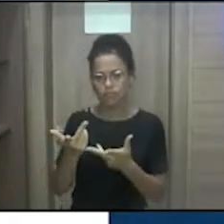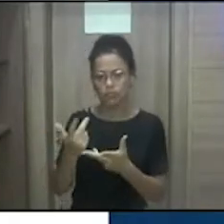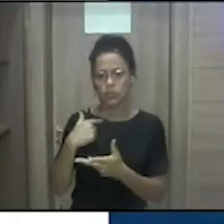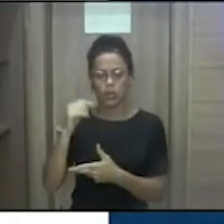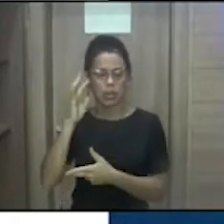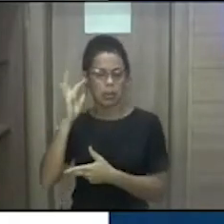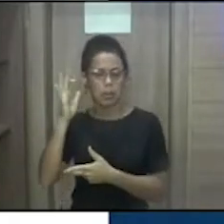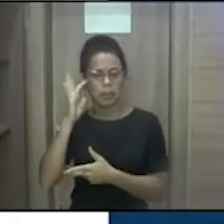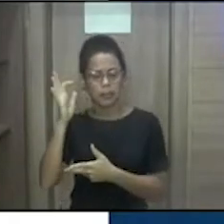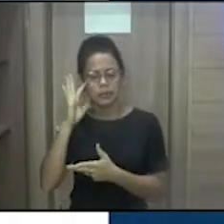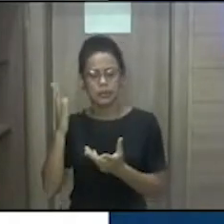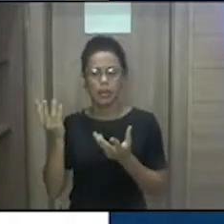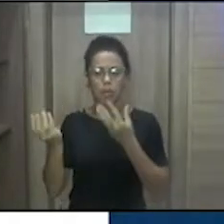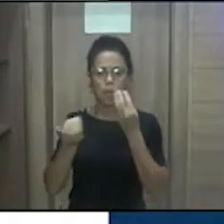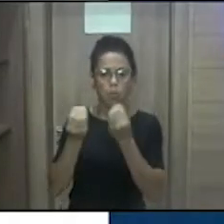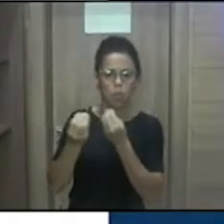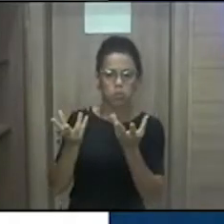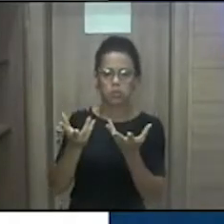pensar